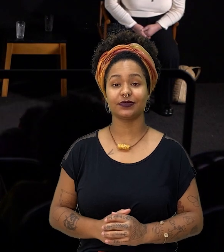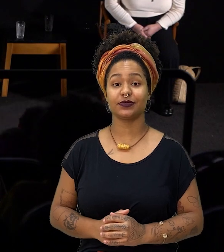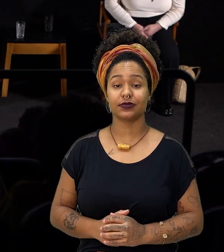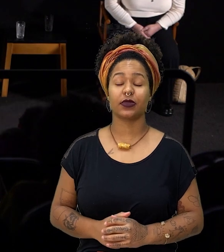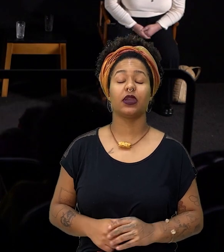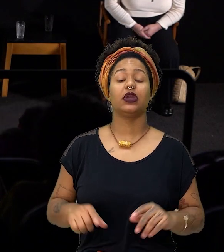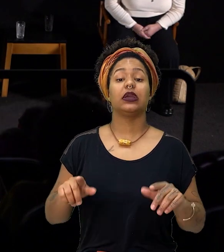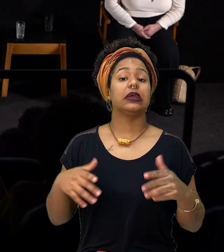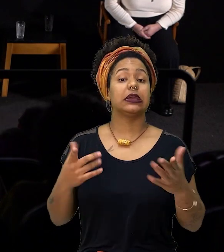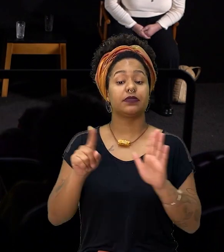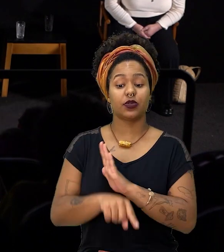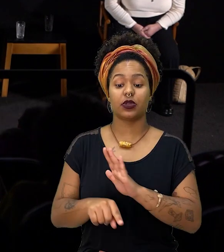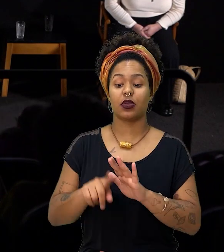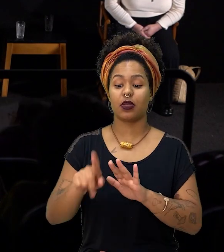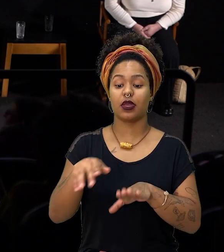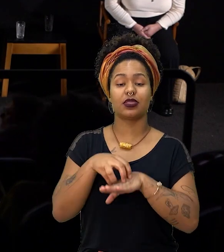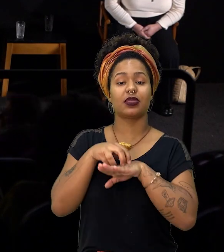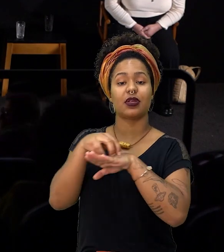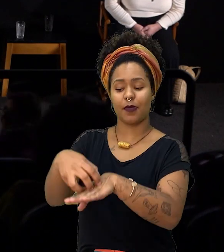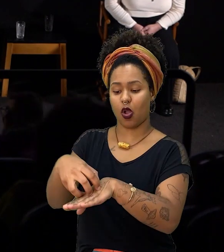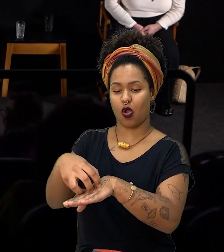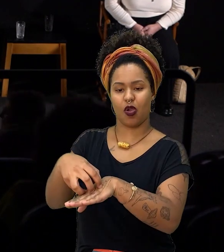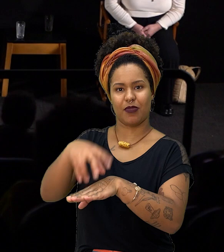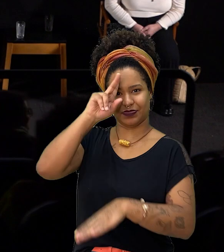de transporte individual.